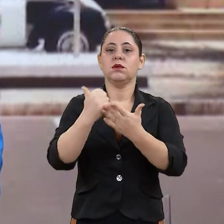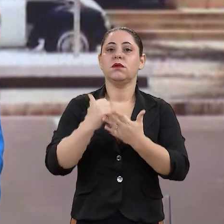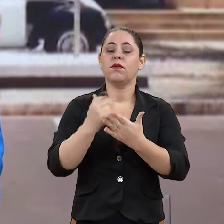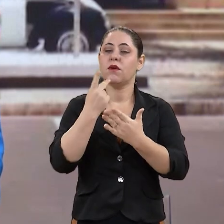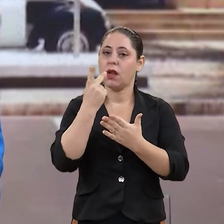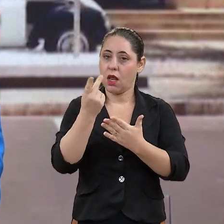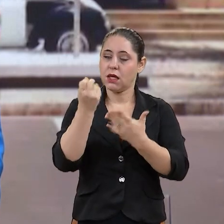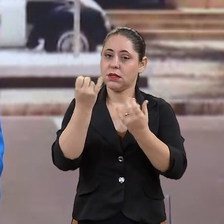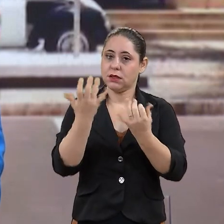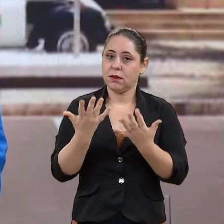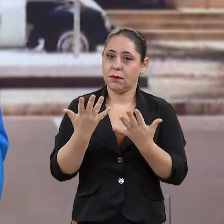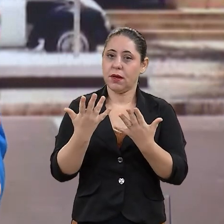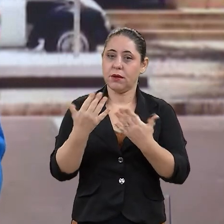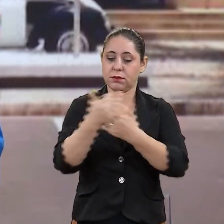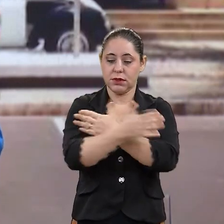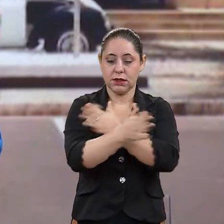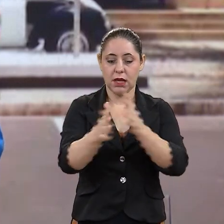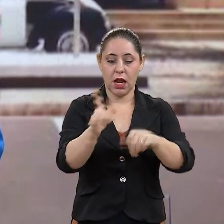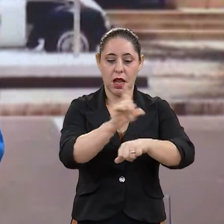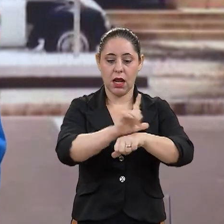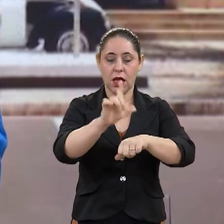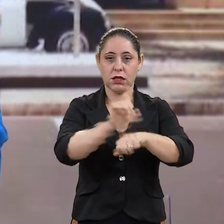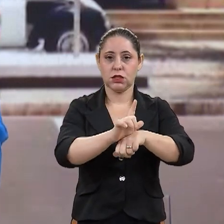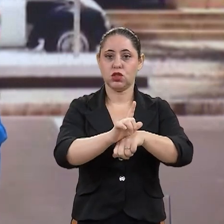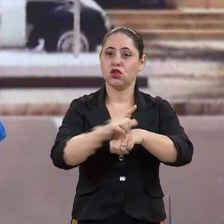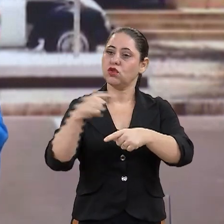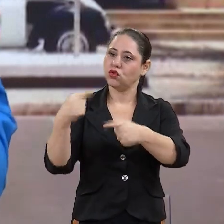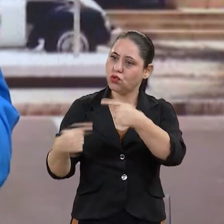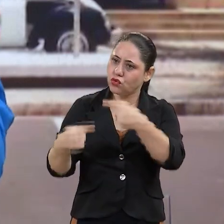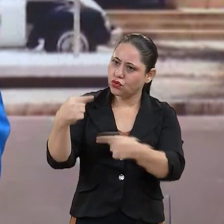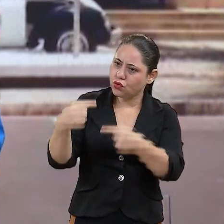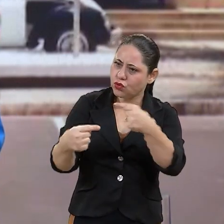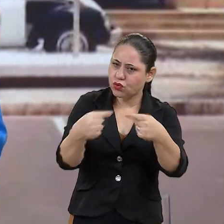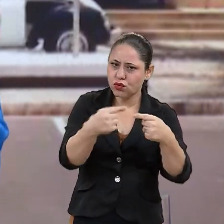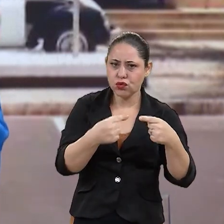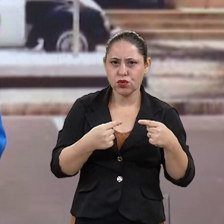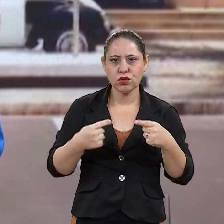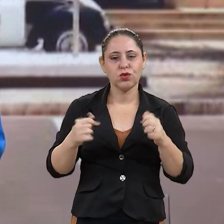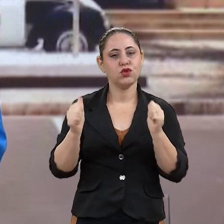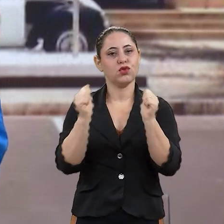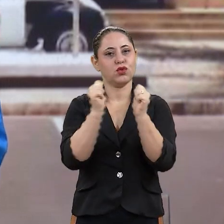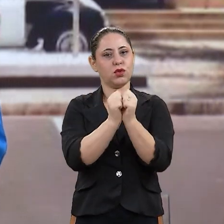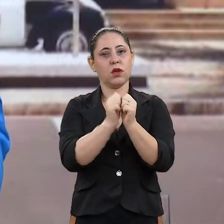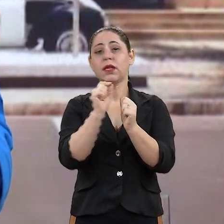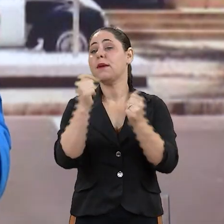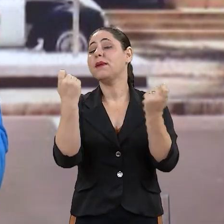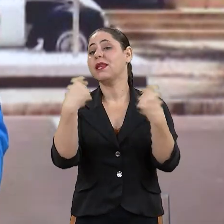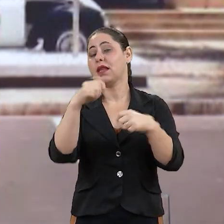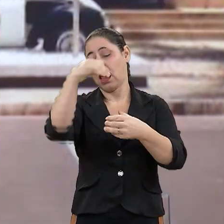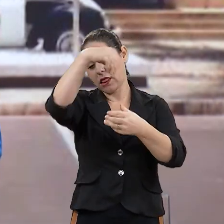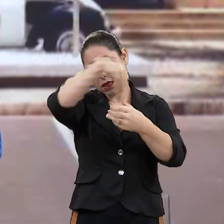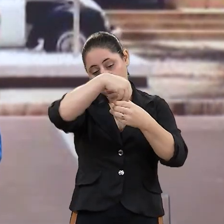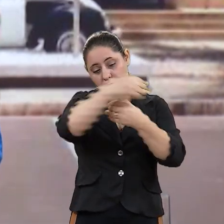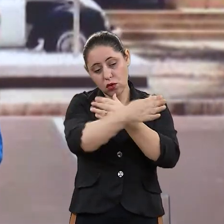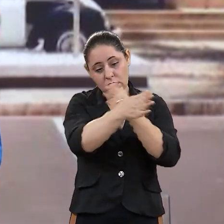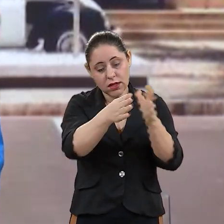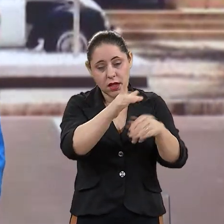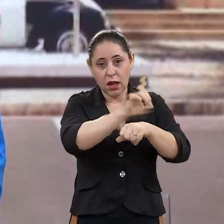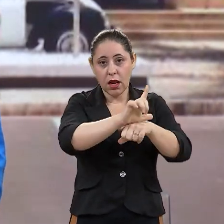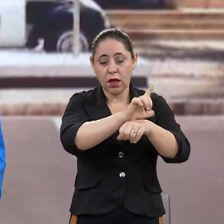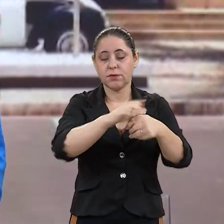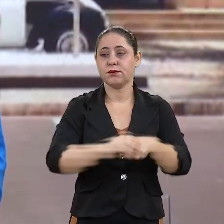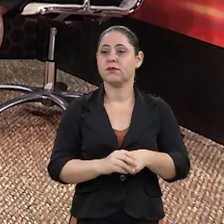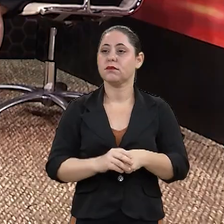vai falar sobre isso, eu tenho certeza, sobre, por exemplo, Sala Lilás. Nós discutimos juntas e juntos o que tem que ter na Sala